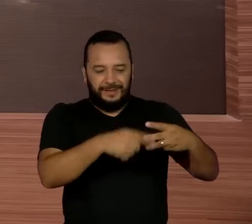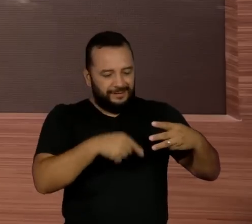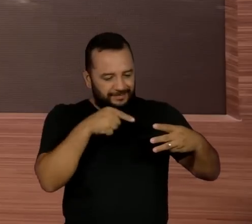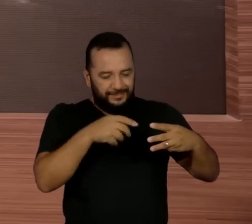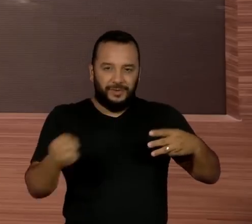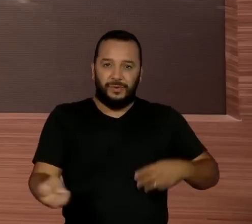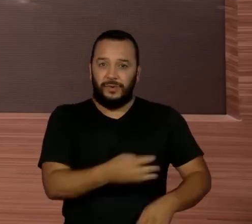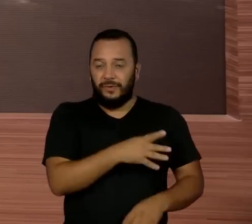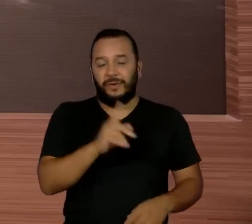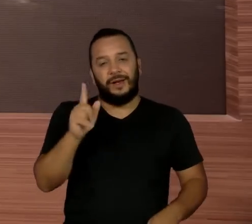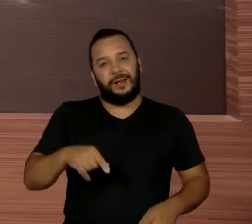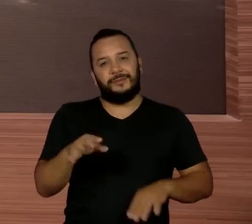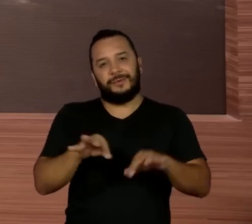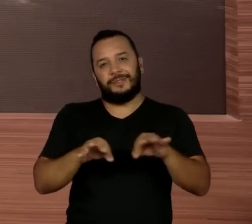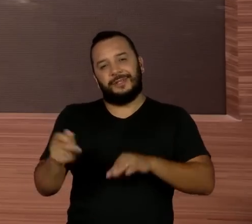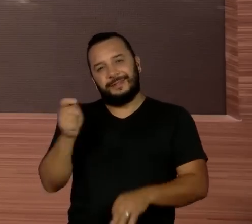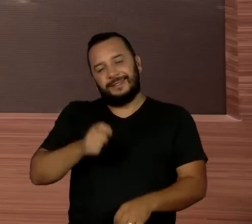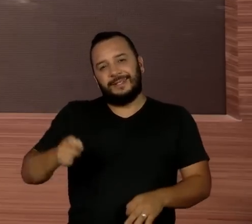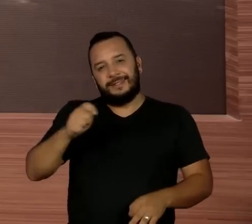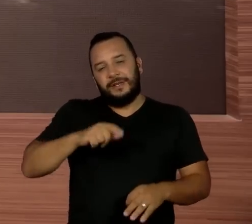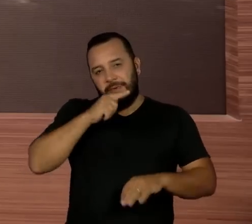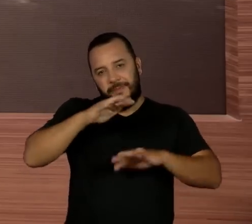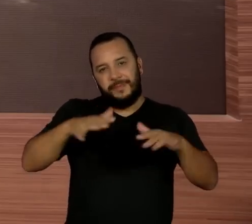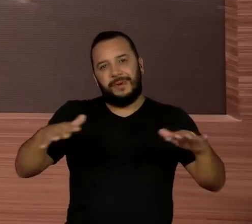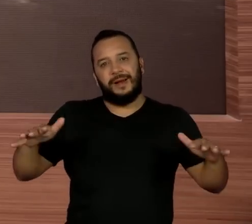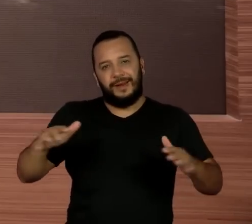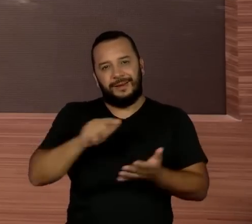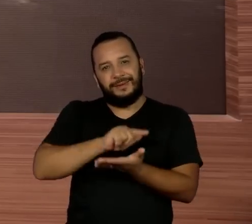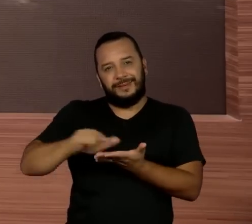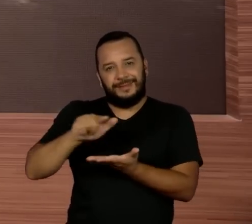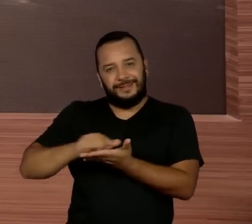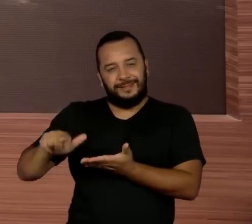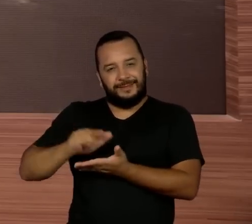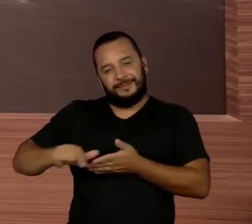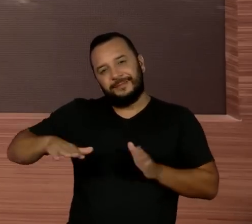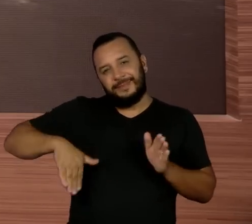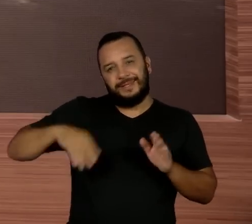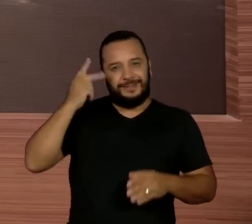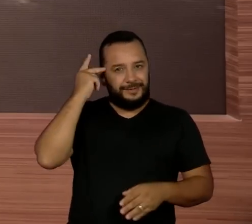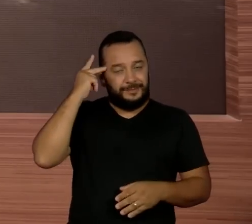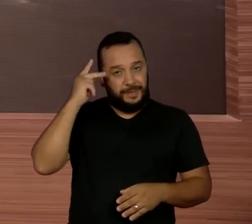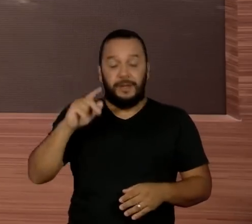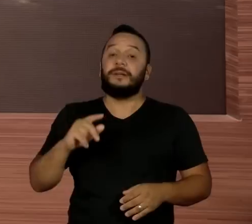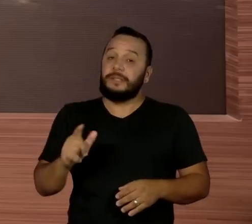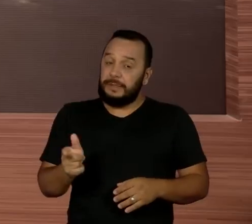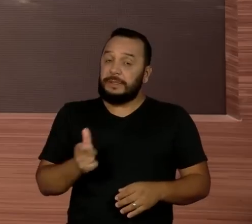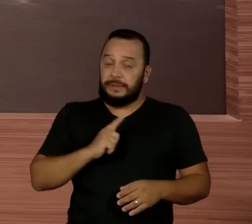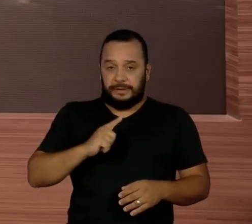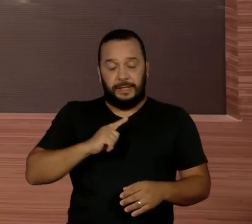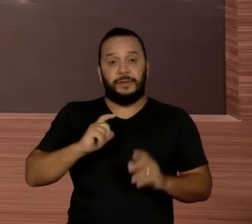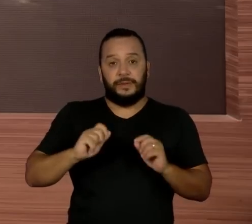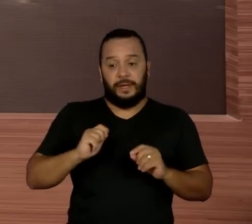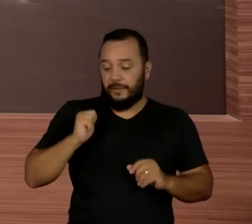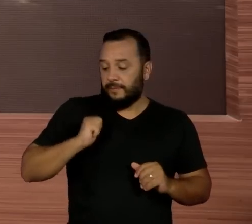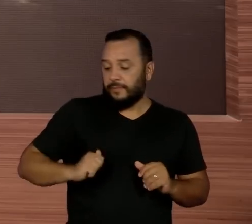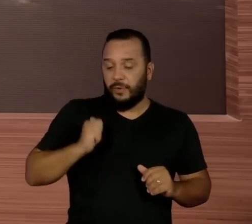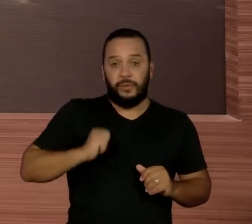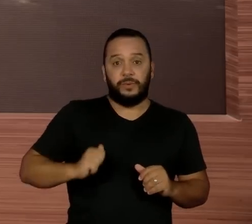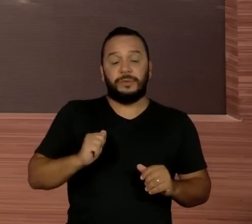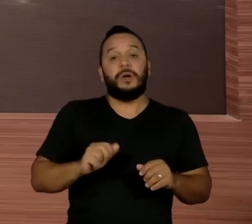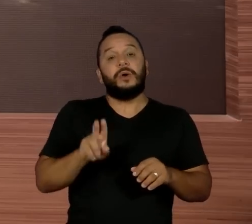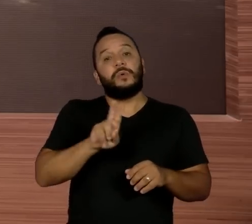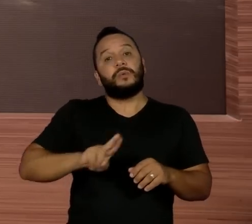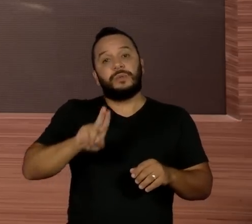da Associação Mar Limpo, que atua no litoral de São Paulo. O grupo criou uma bolsa feita com rede de pesca encontrada